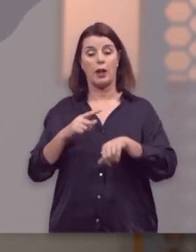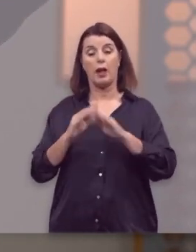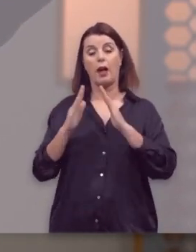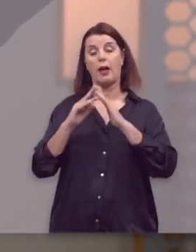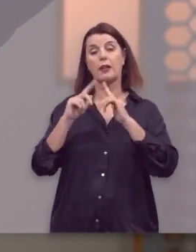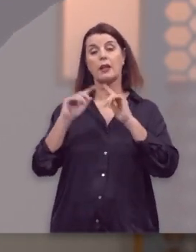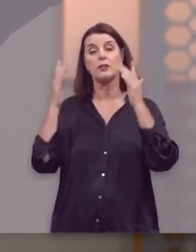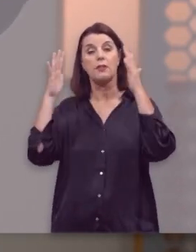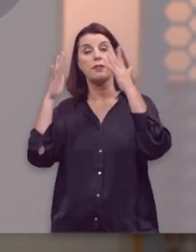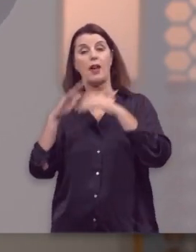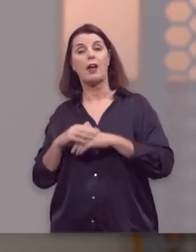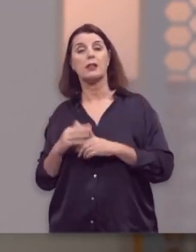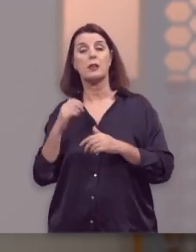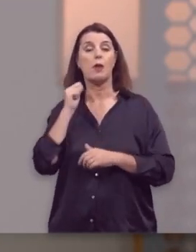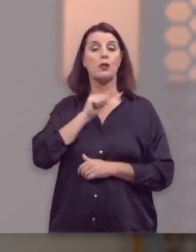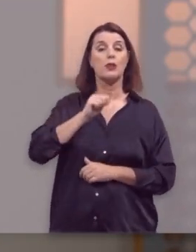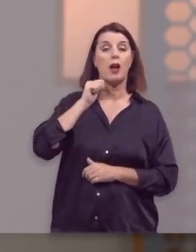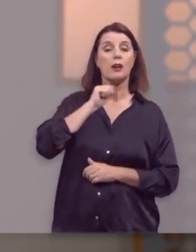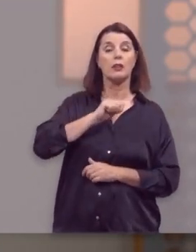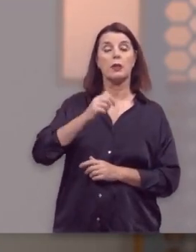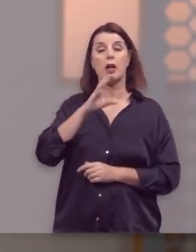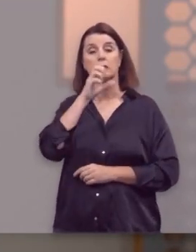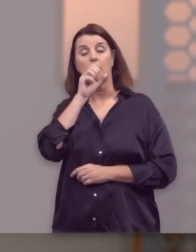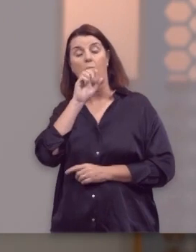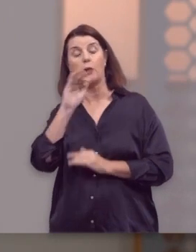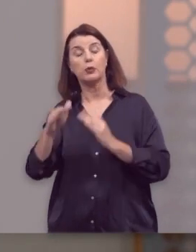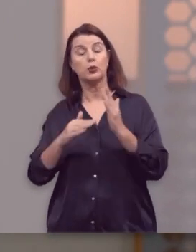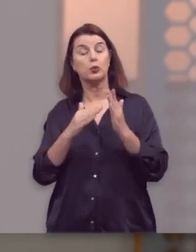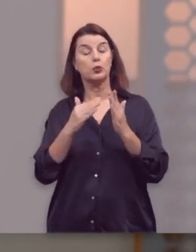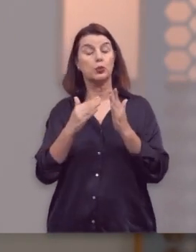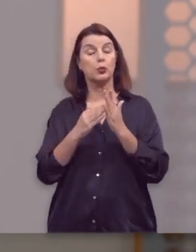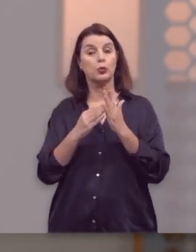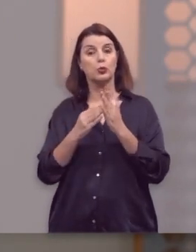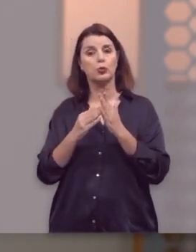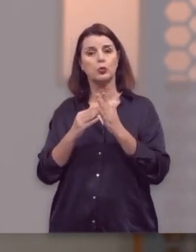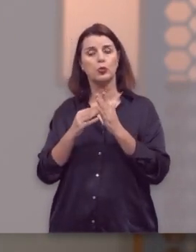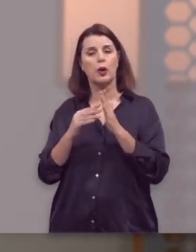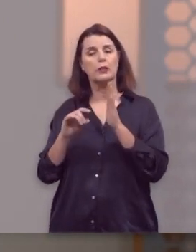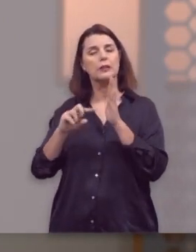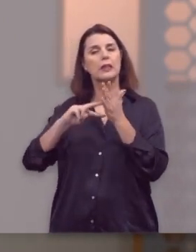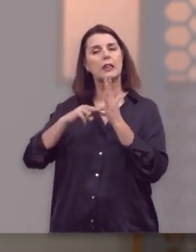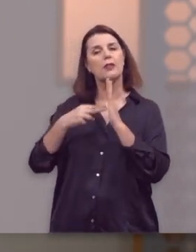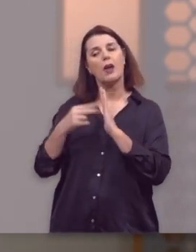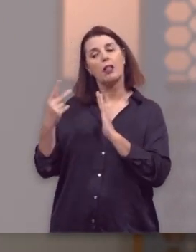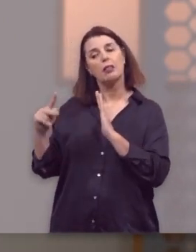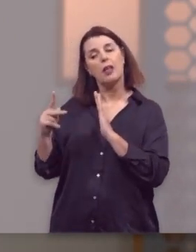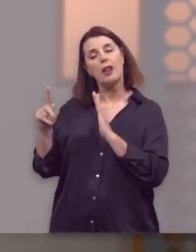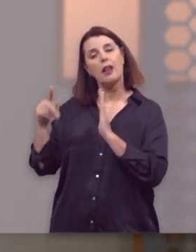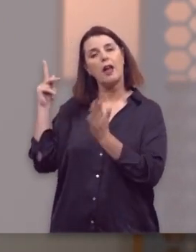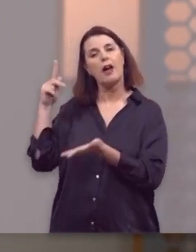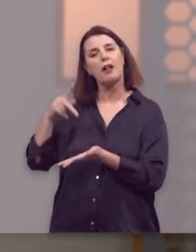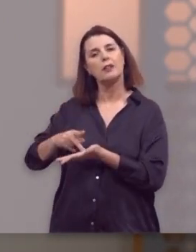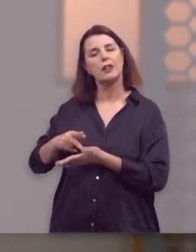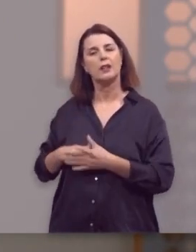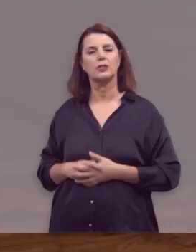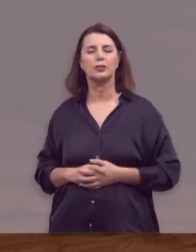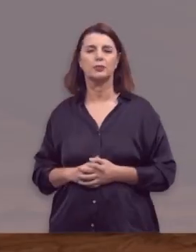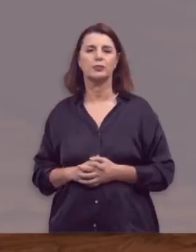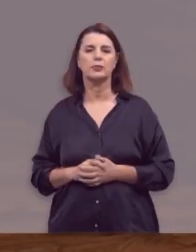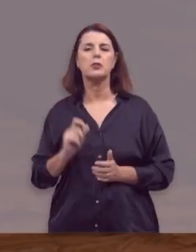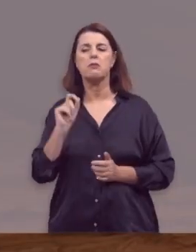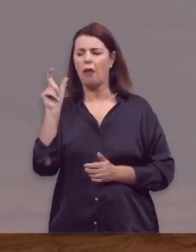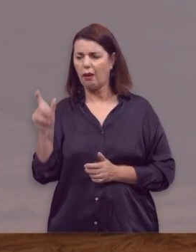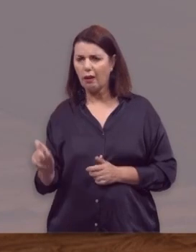pelas festas, pelos sacrifícios, pelo sábado. Tudo era sombra dele. Ele é a realidade.